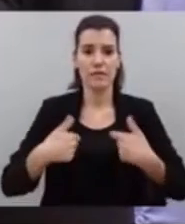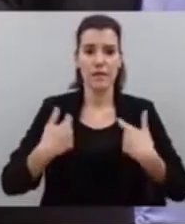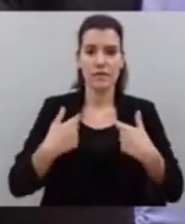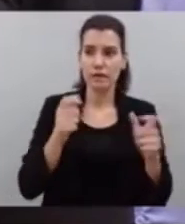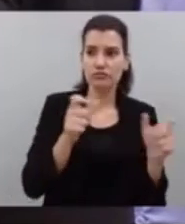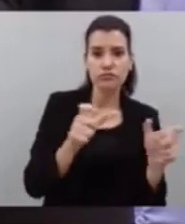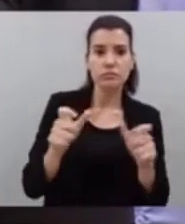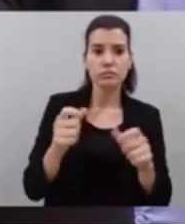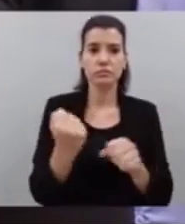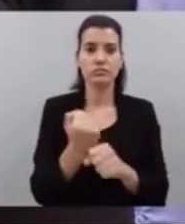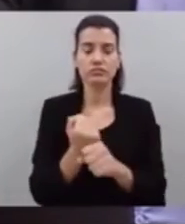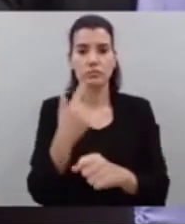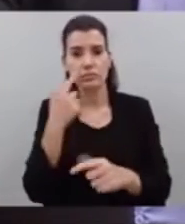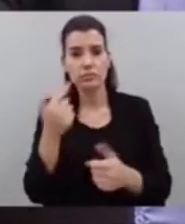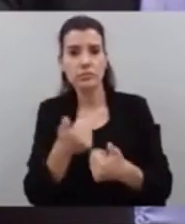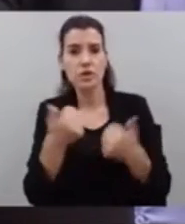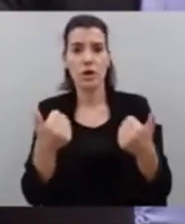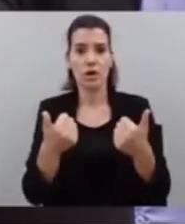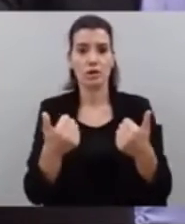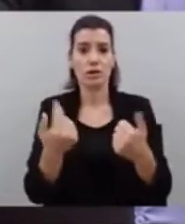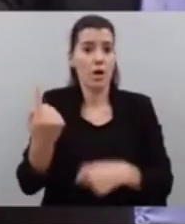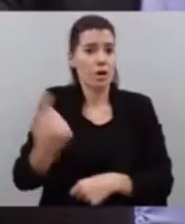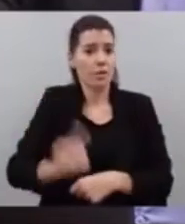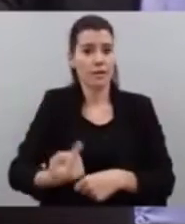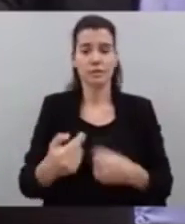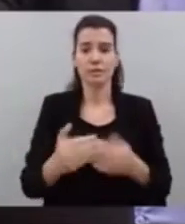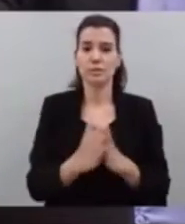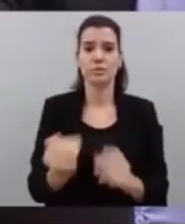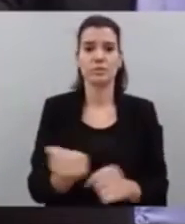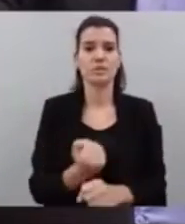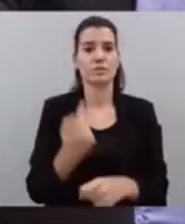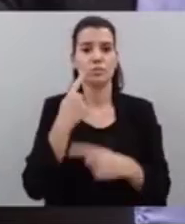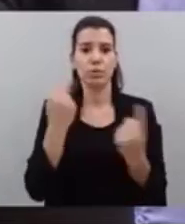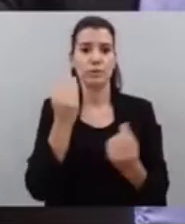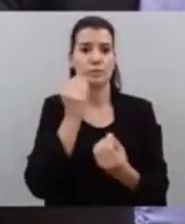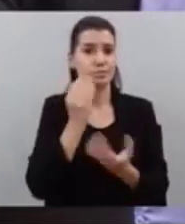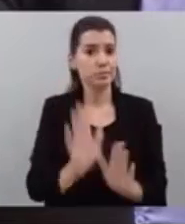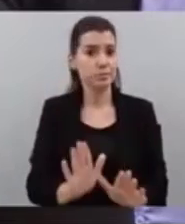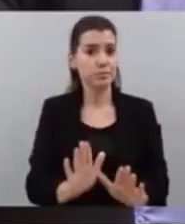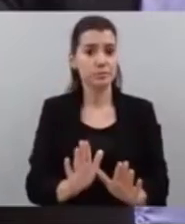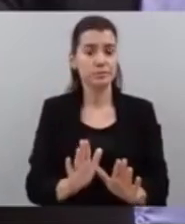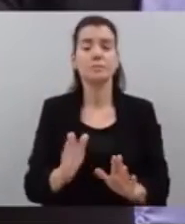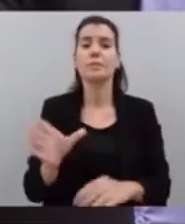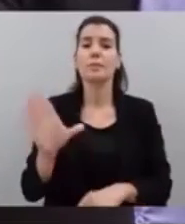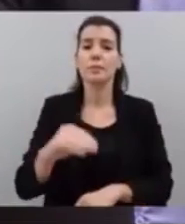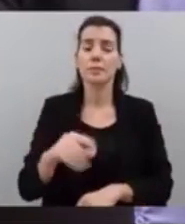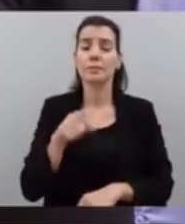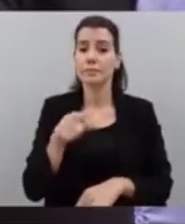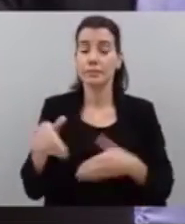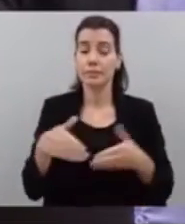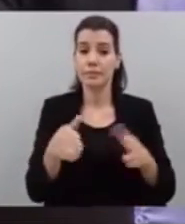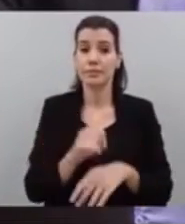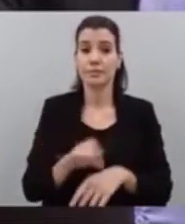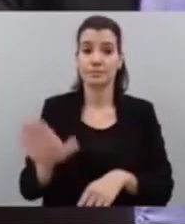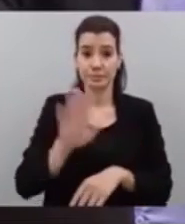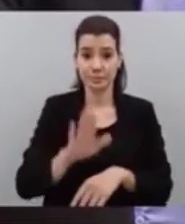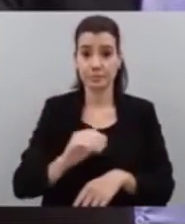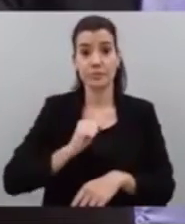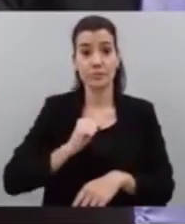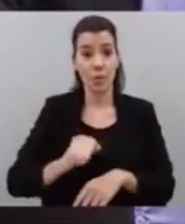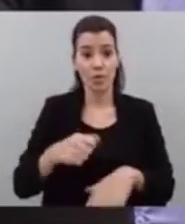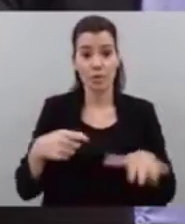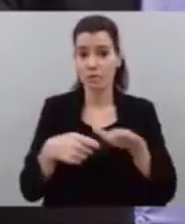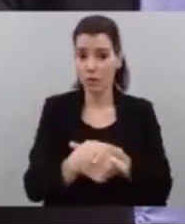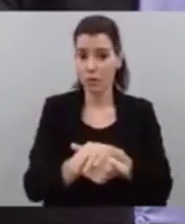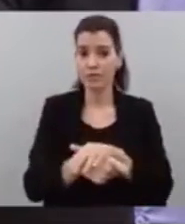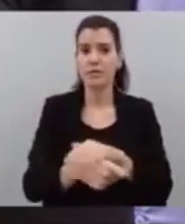procedimentos, o que, aliás, é uma obrigação de todos os serviços públicos. Mas a Estratégia Nacional Anticorrupção leva,